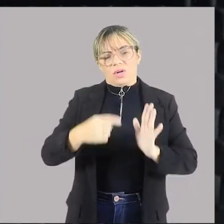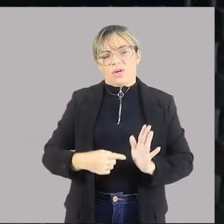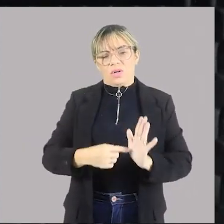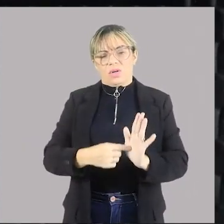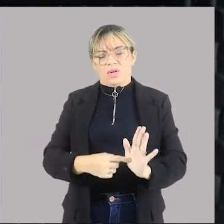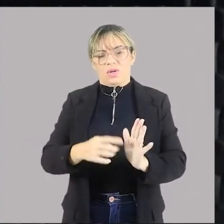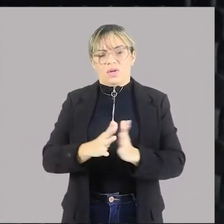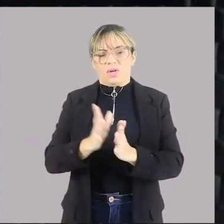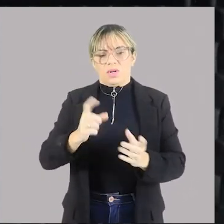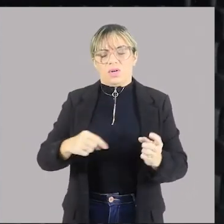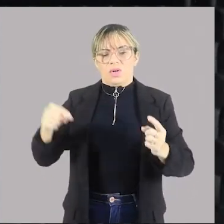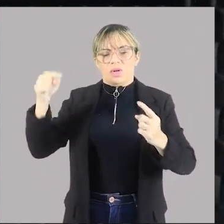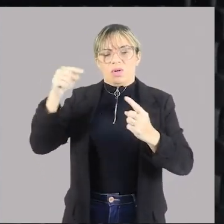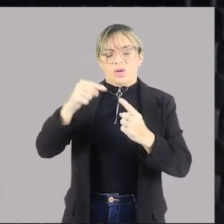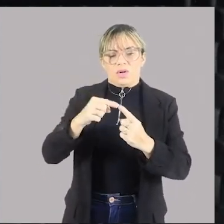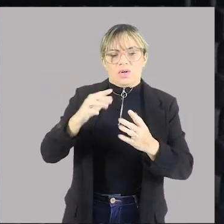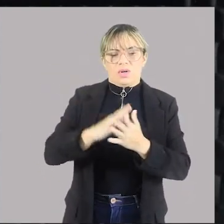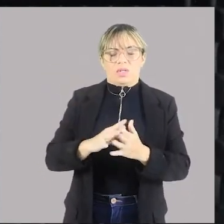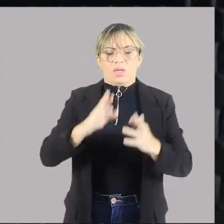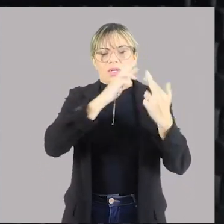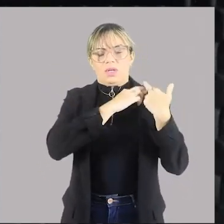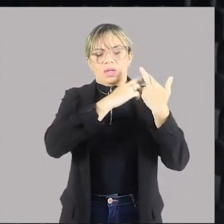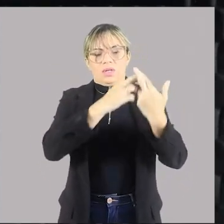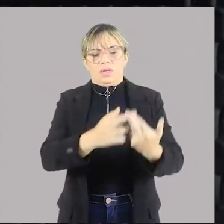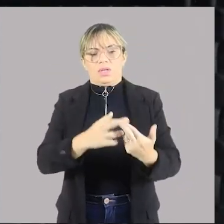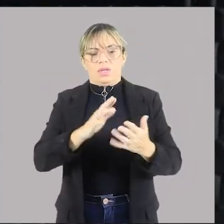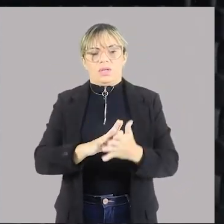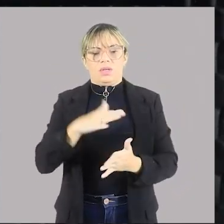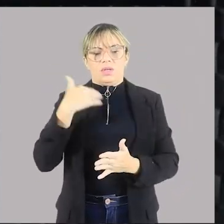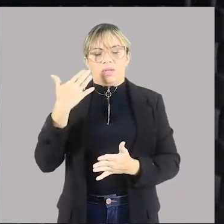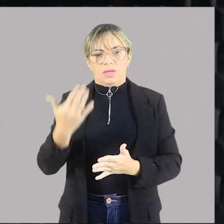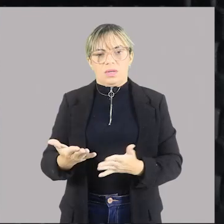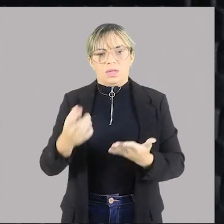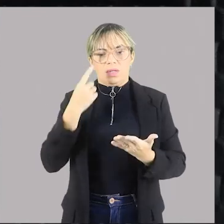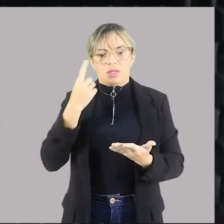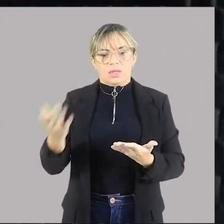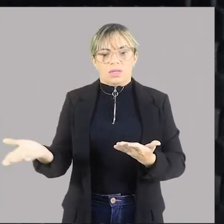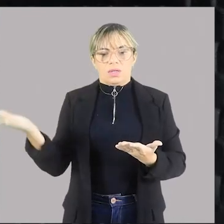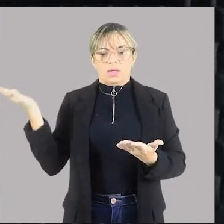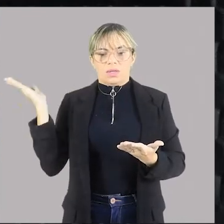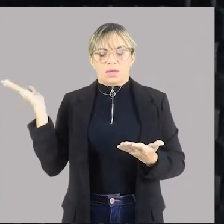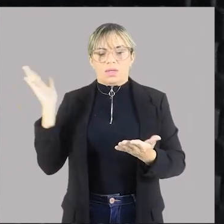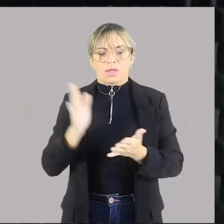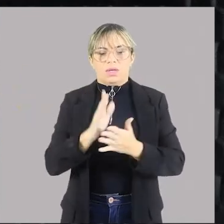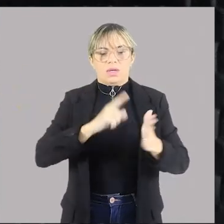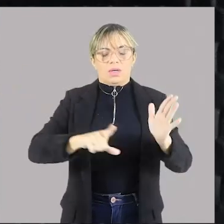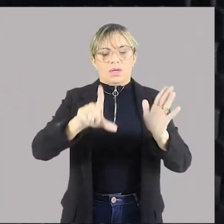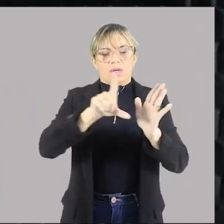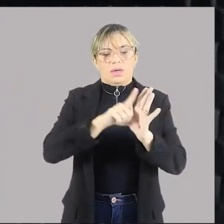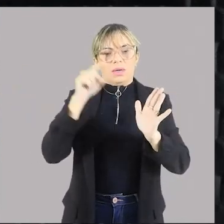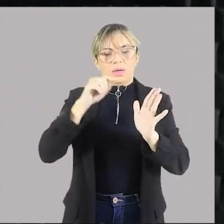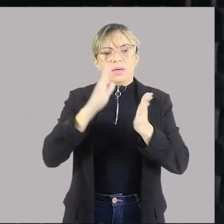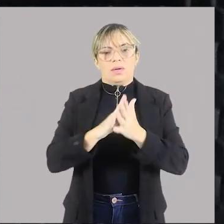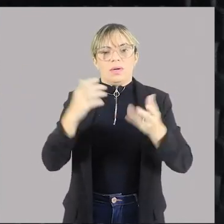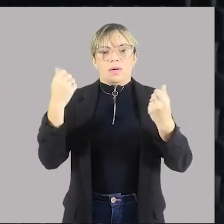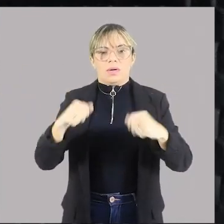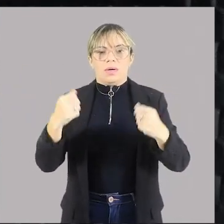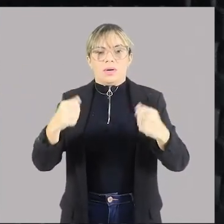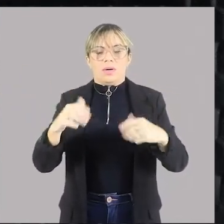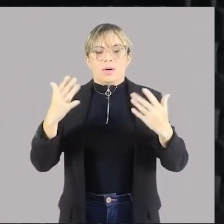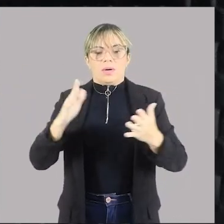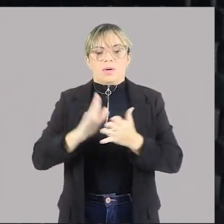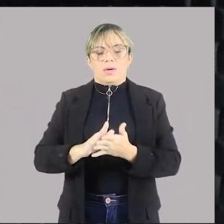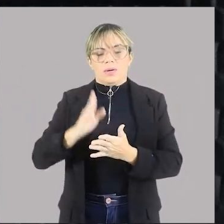o alcance dos fins do Estado. Então, além da regra escrita, das leis estabelecidas, é necessário que se observem os